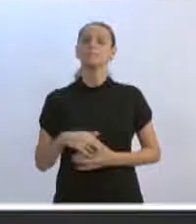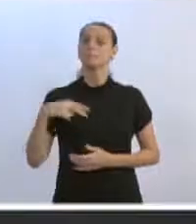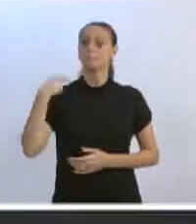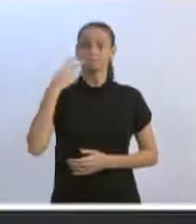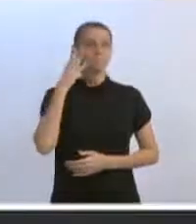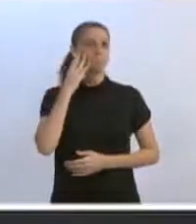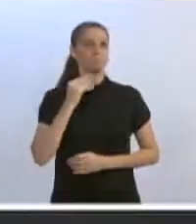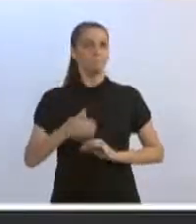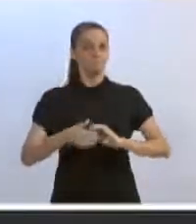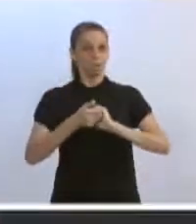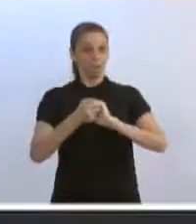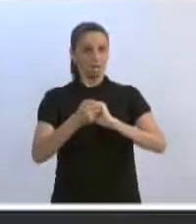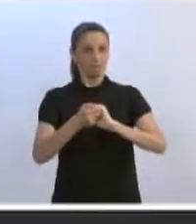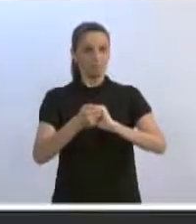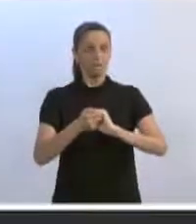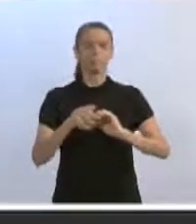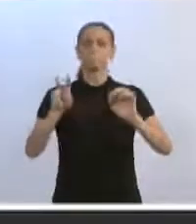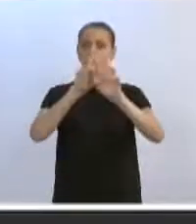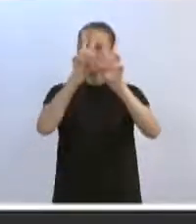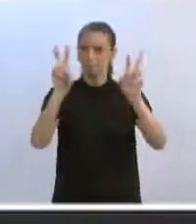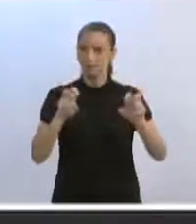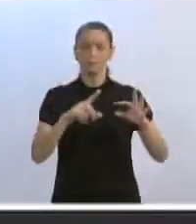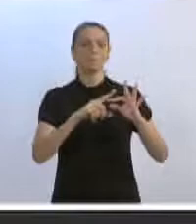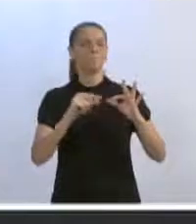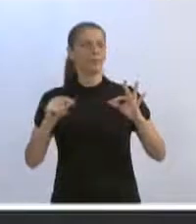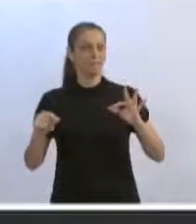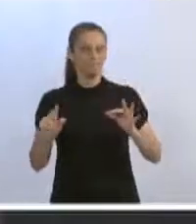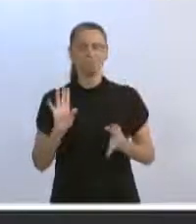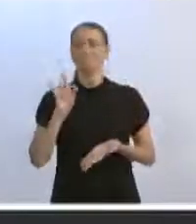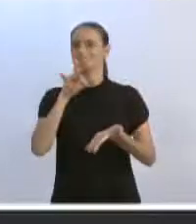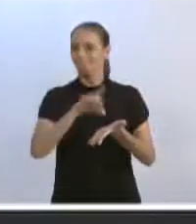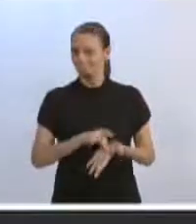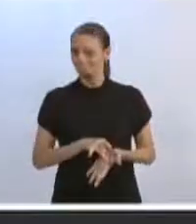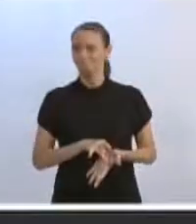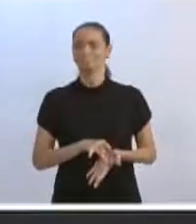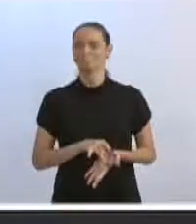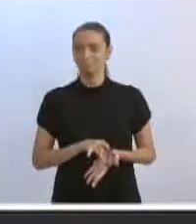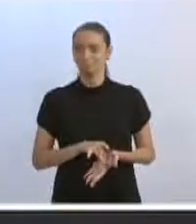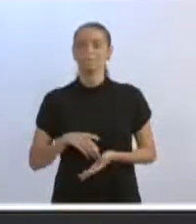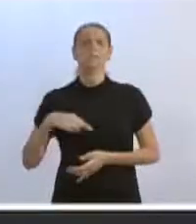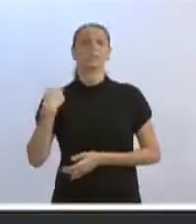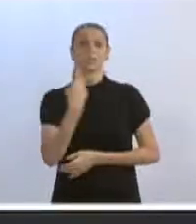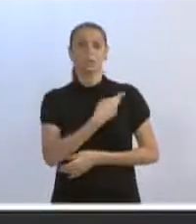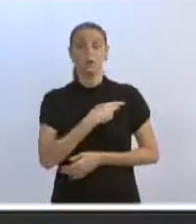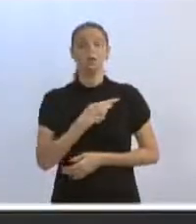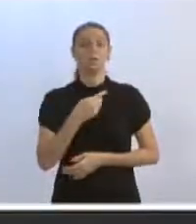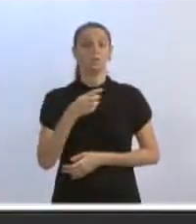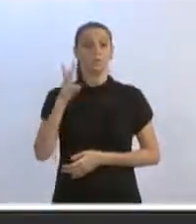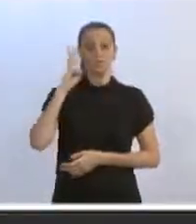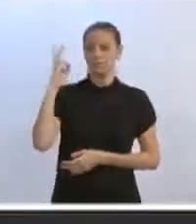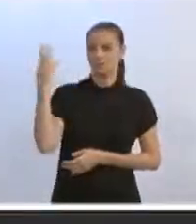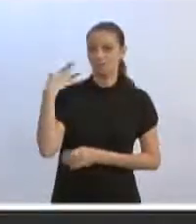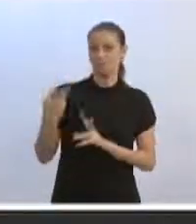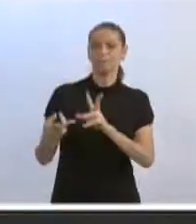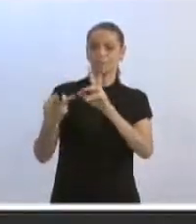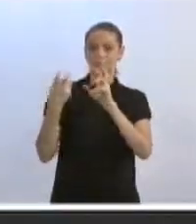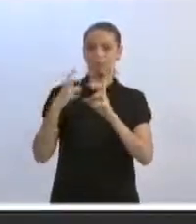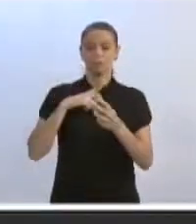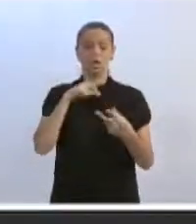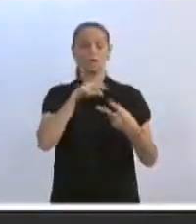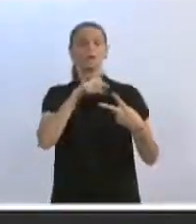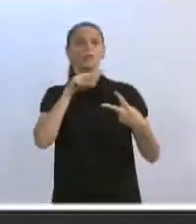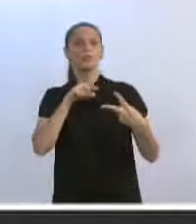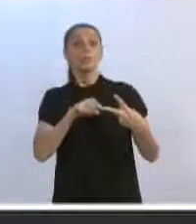parabéns tema sobre a fama realmente a gente pode ver na terça-feira 2 cervejeiros